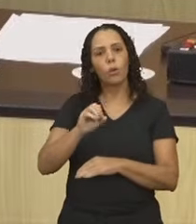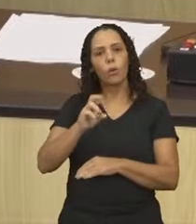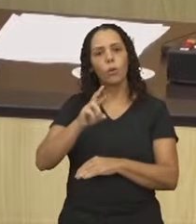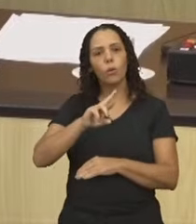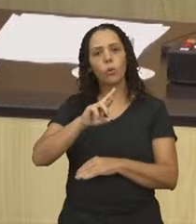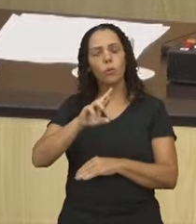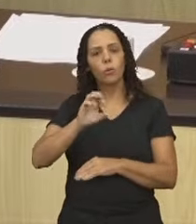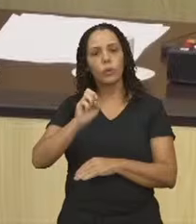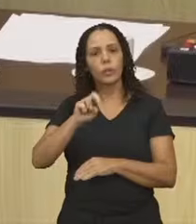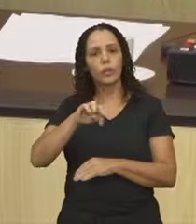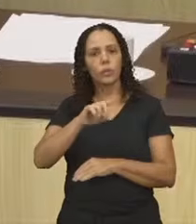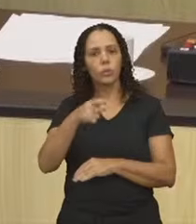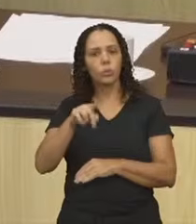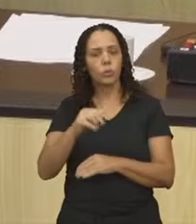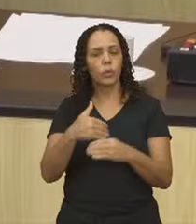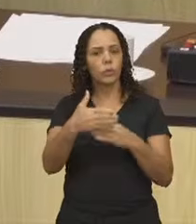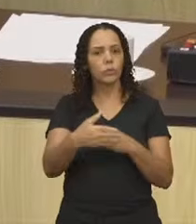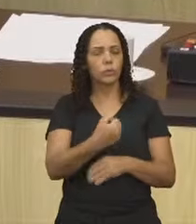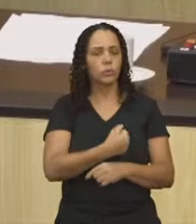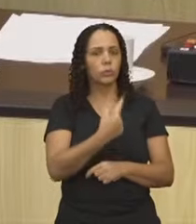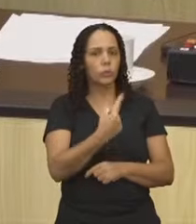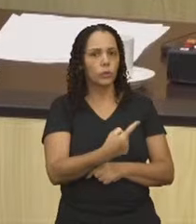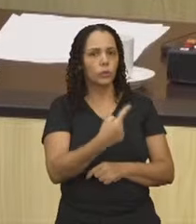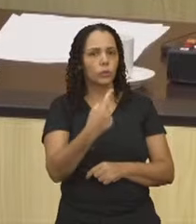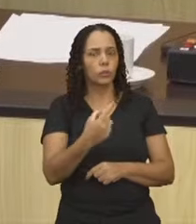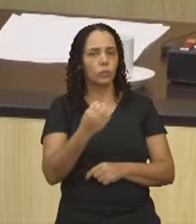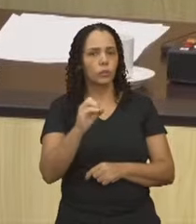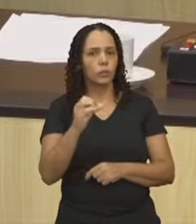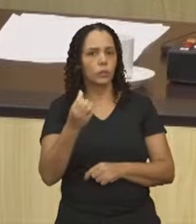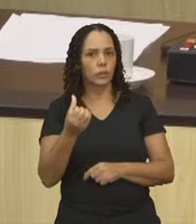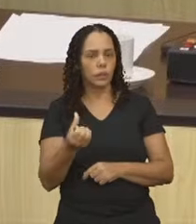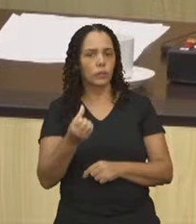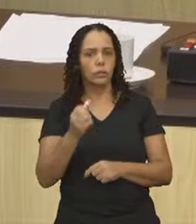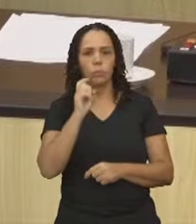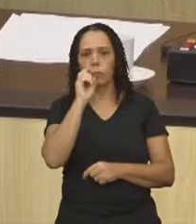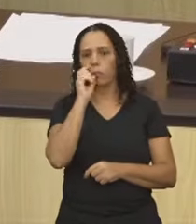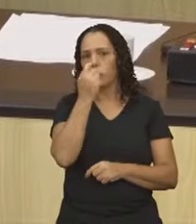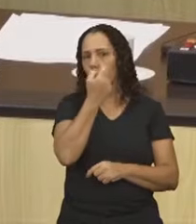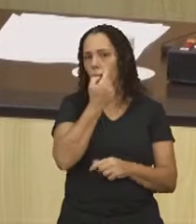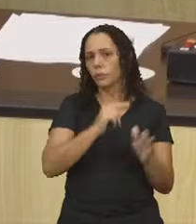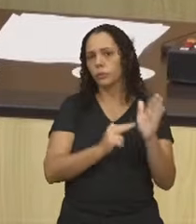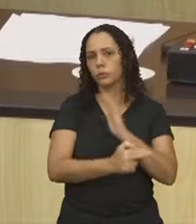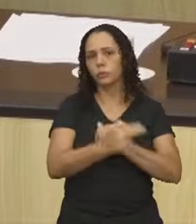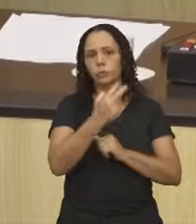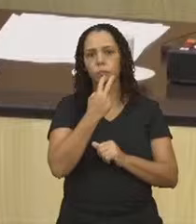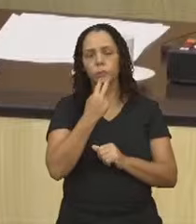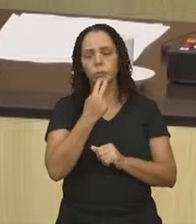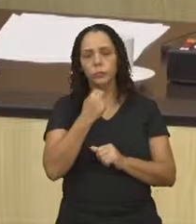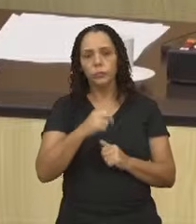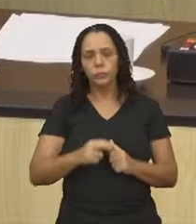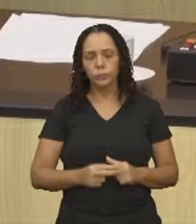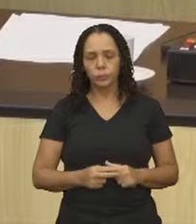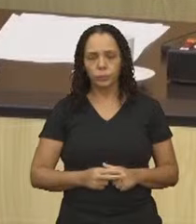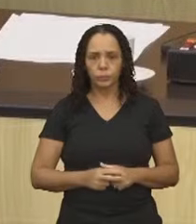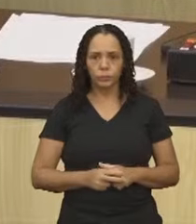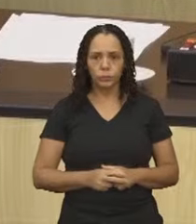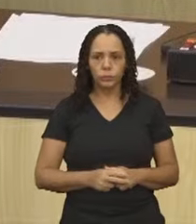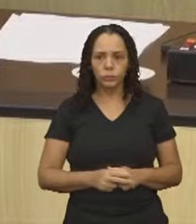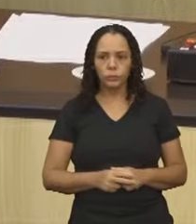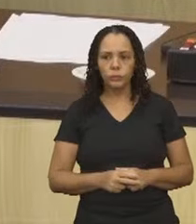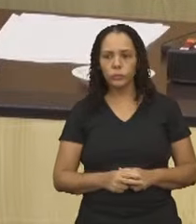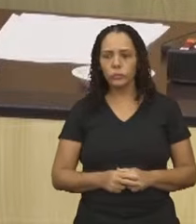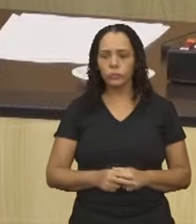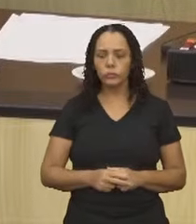Silva, em frente ao número 1106, no Parque Meia Lua. Autoria, vereador Valmir do Parque Meia